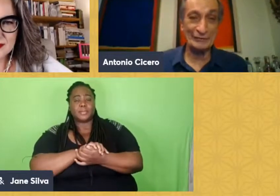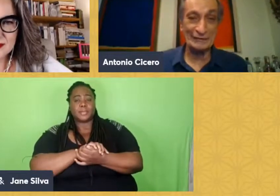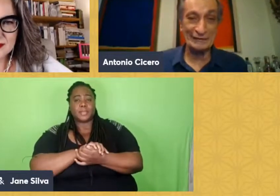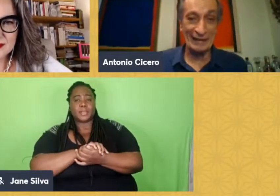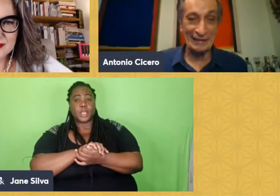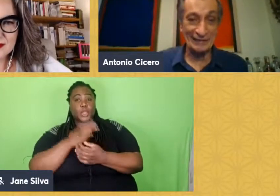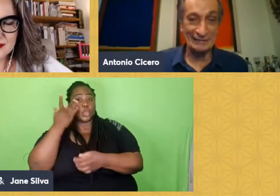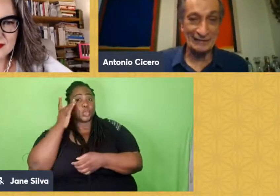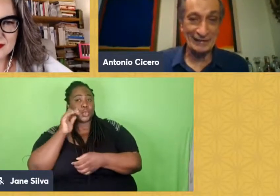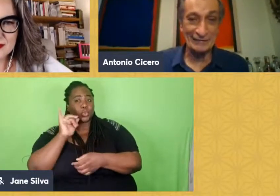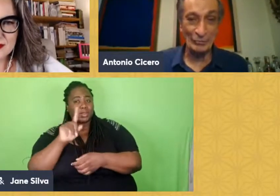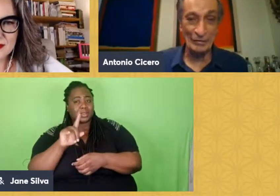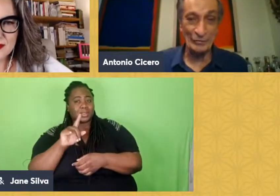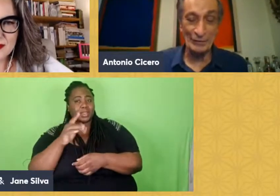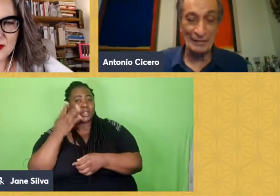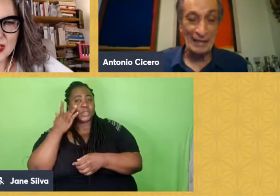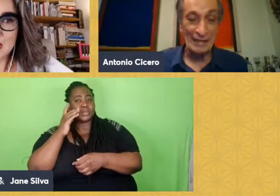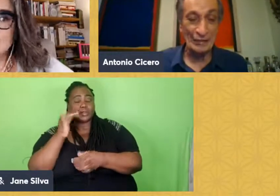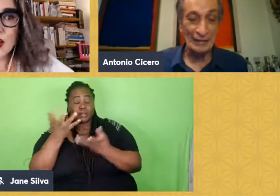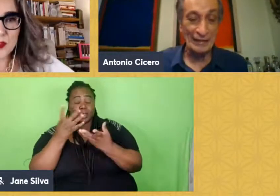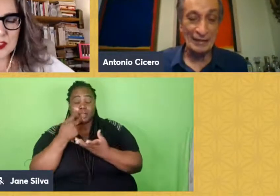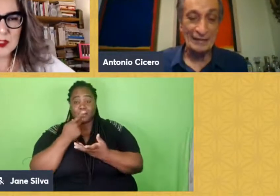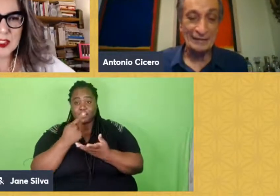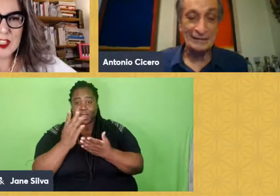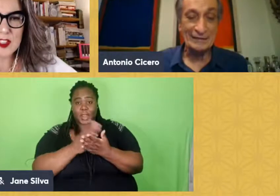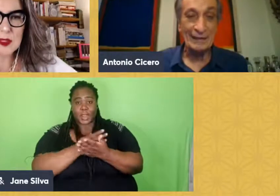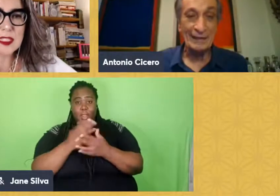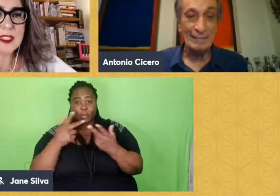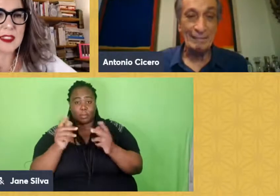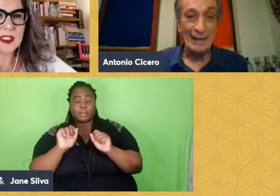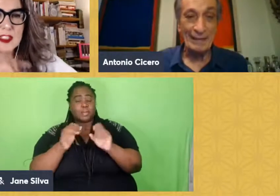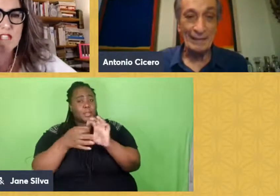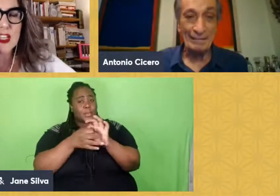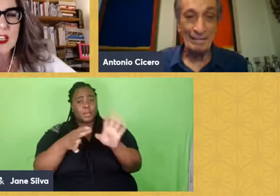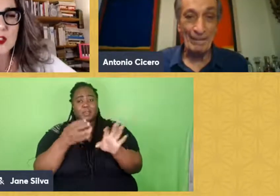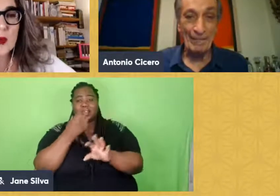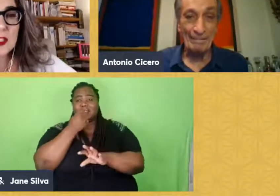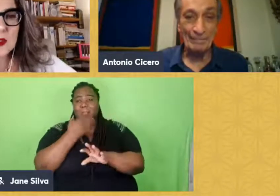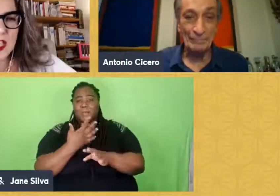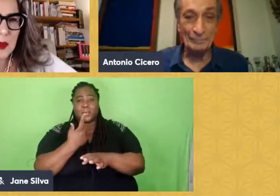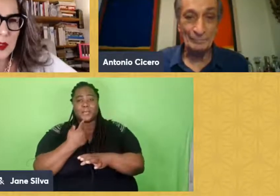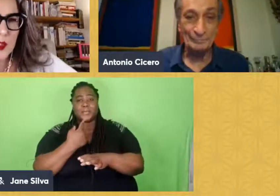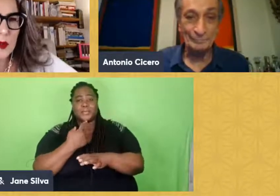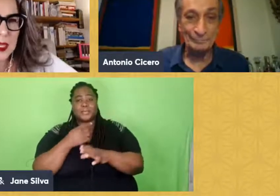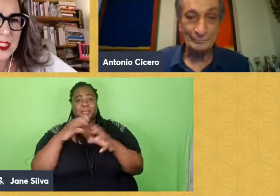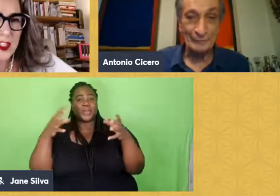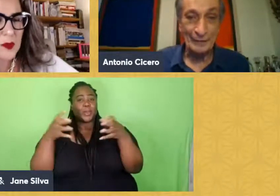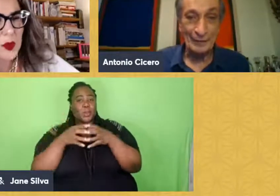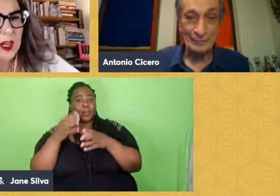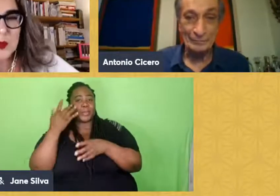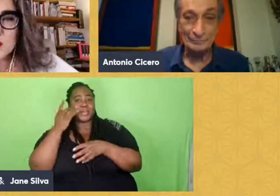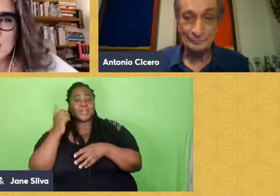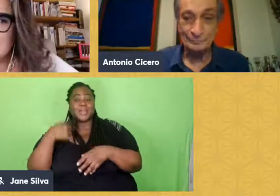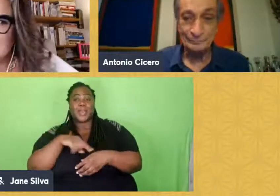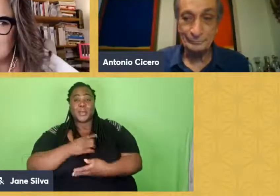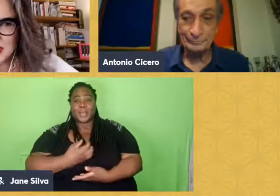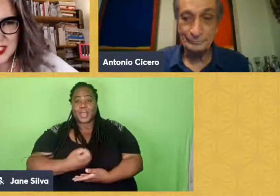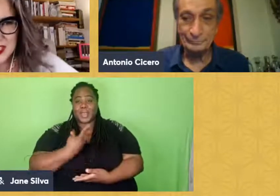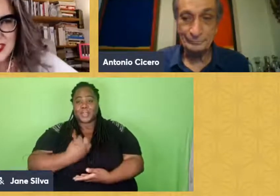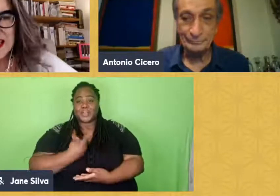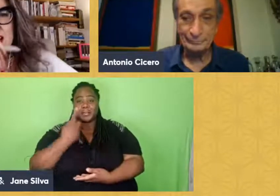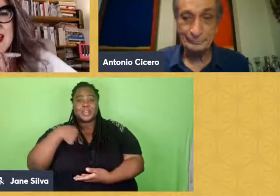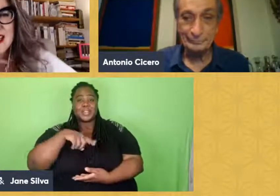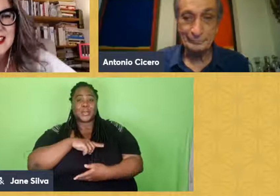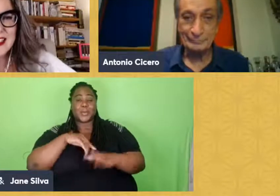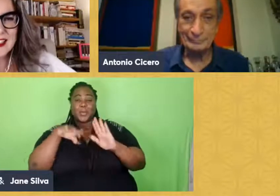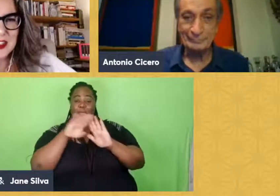se você quer dizer alguma coisa, mas fica à vontade, está uma delícia. A turma não sabe, é uma surpresa. A gente programou um sarau